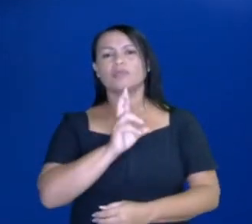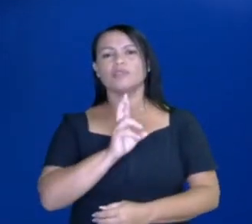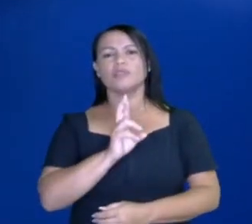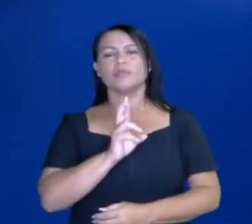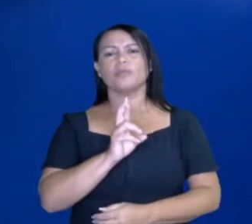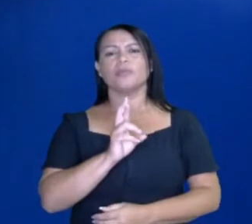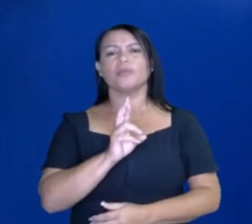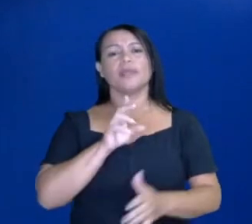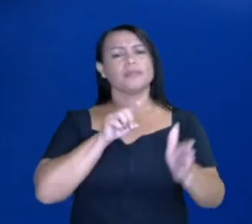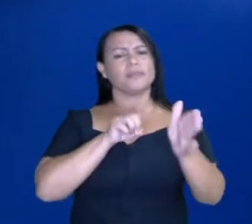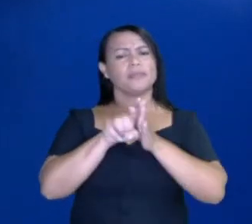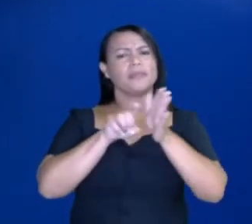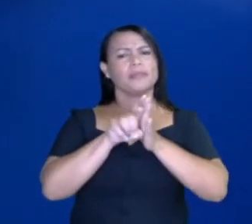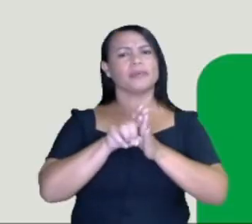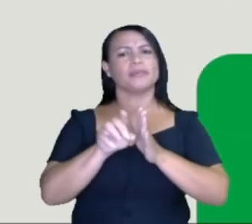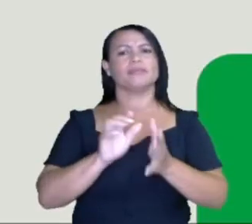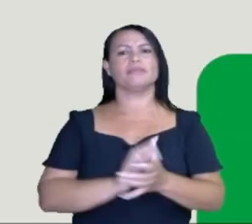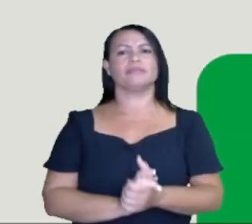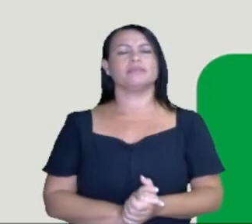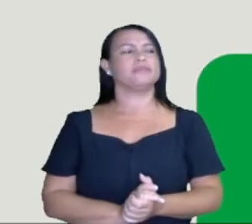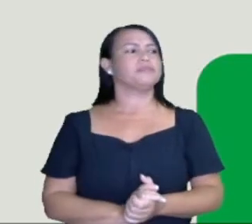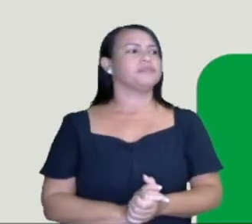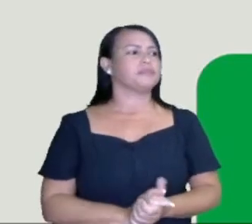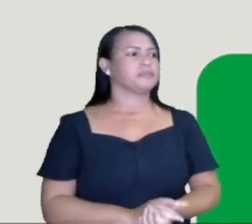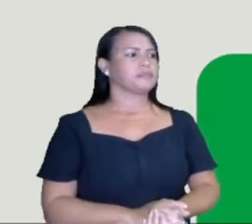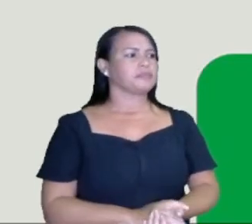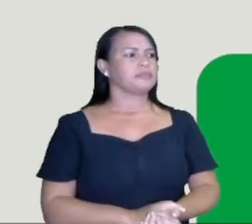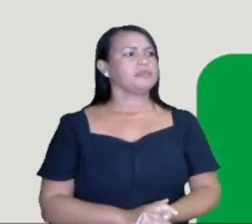a questão, certo?